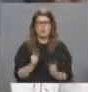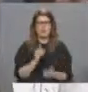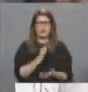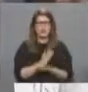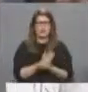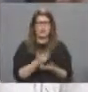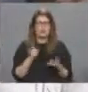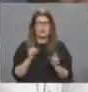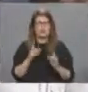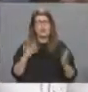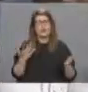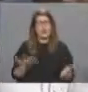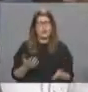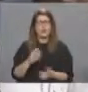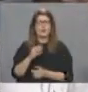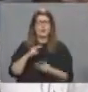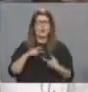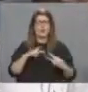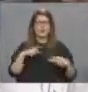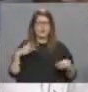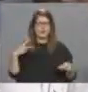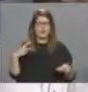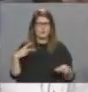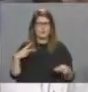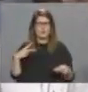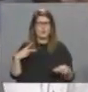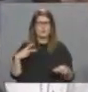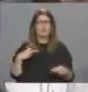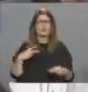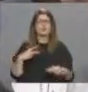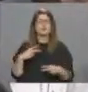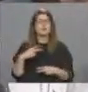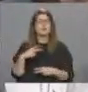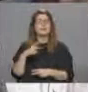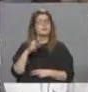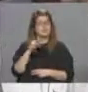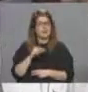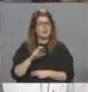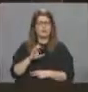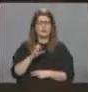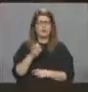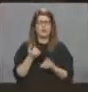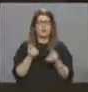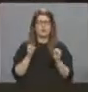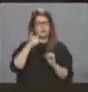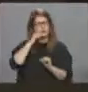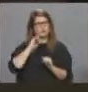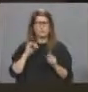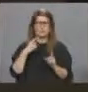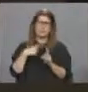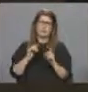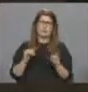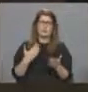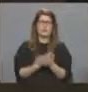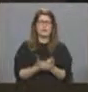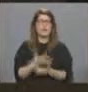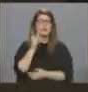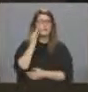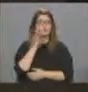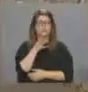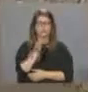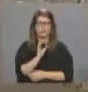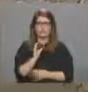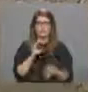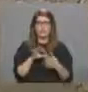nem mesmo uma mais-valia para a Câmara, não só a mais-valia para a Câmara Municipal, mas para a região autónoma dos Açores. Sem avançar com números sobre